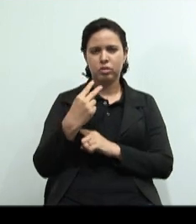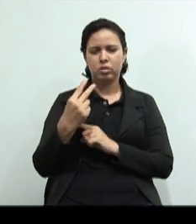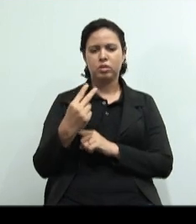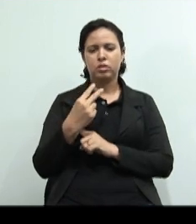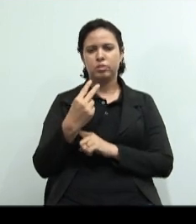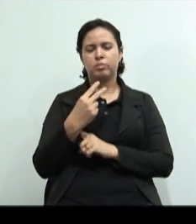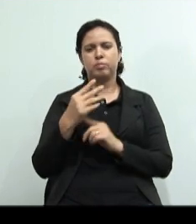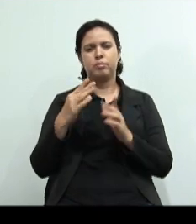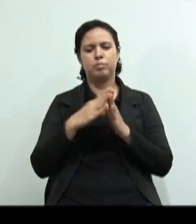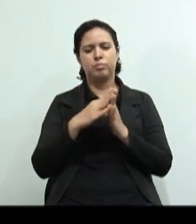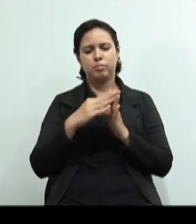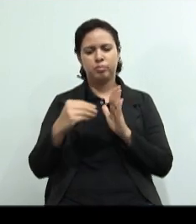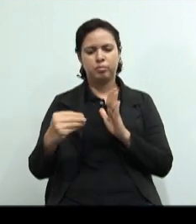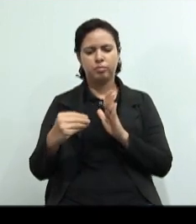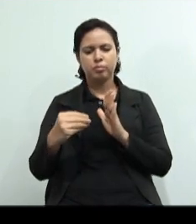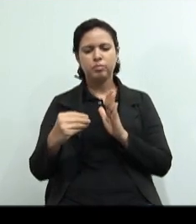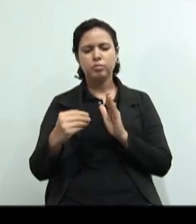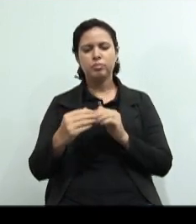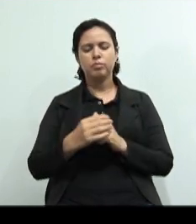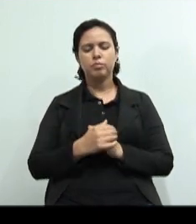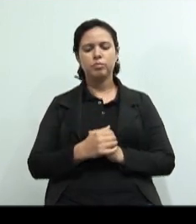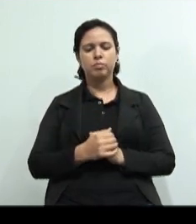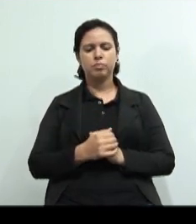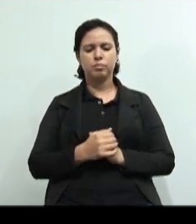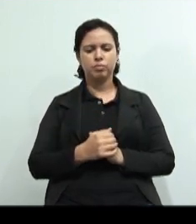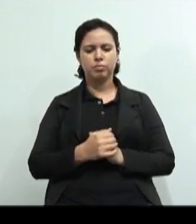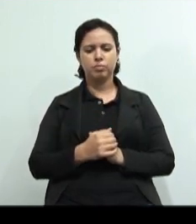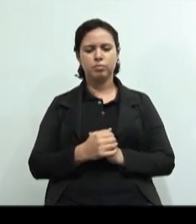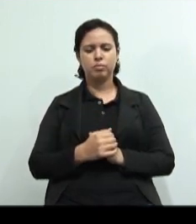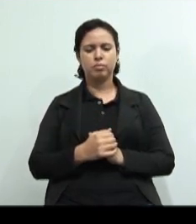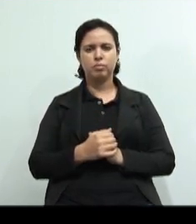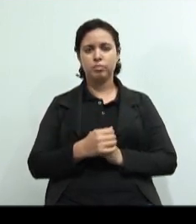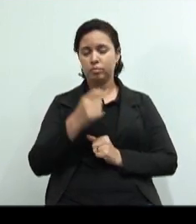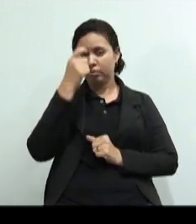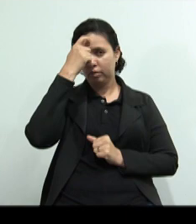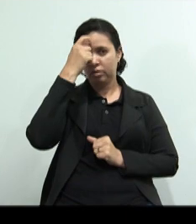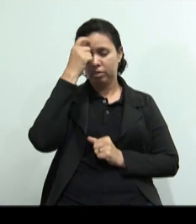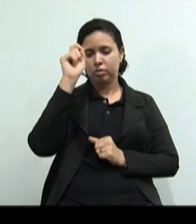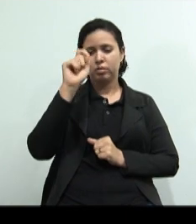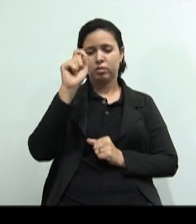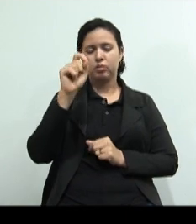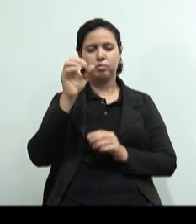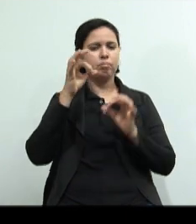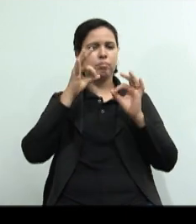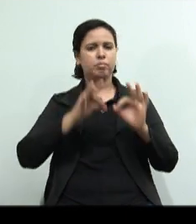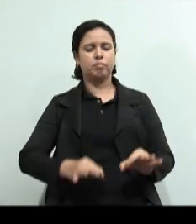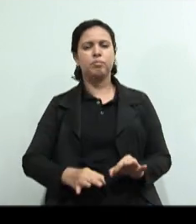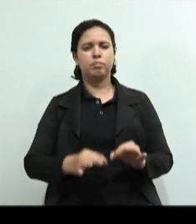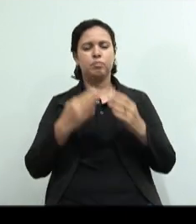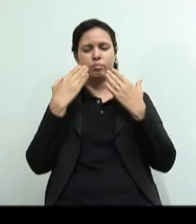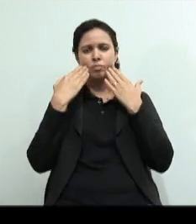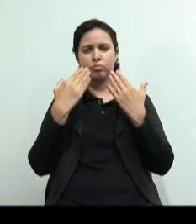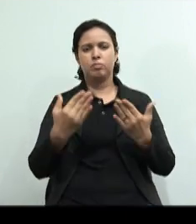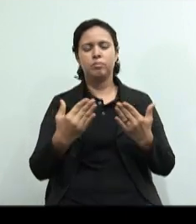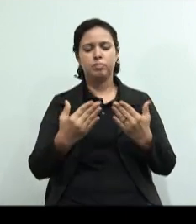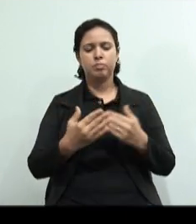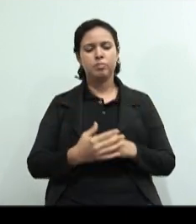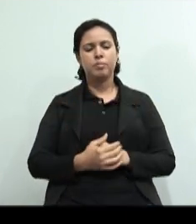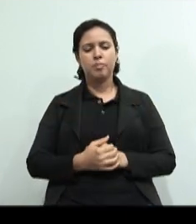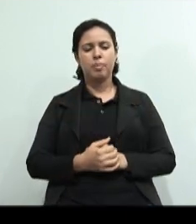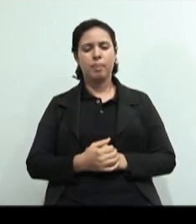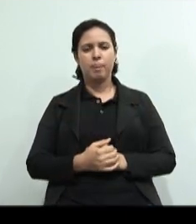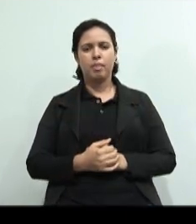padronização, e shitsuke, senso de disciplina. Vamos